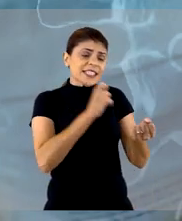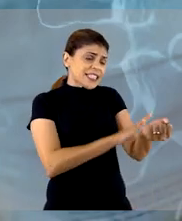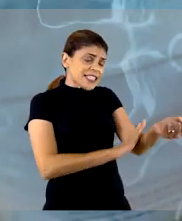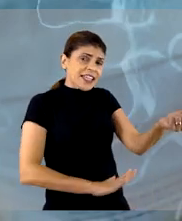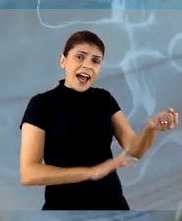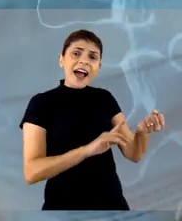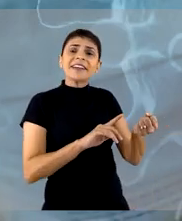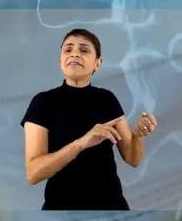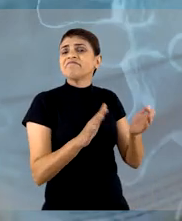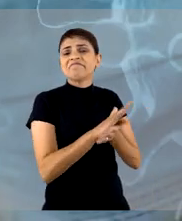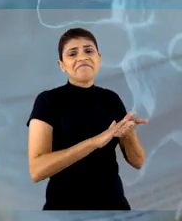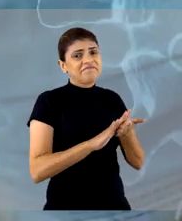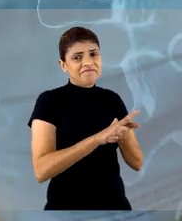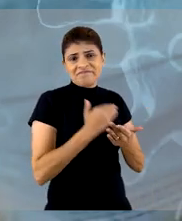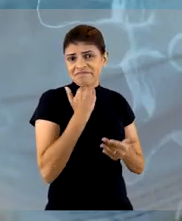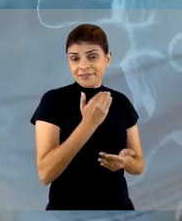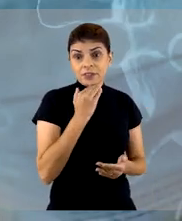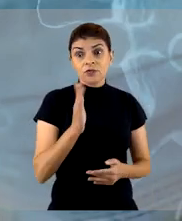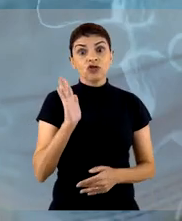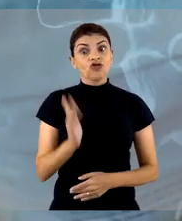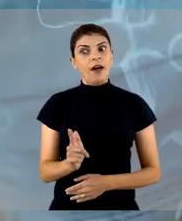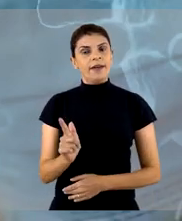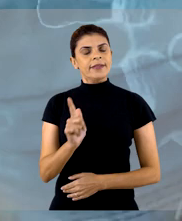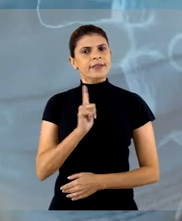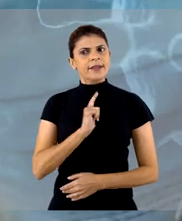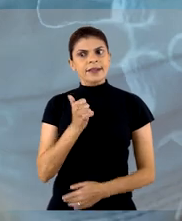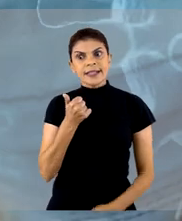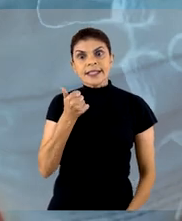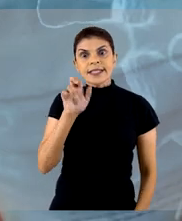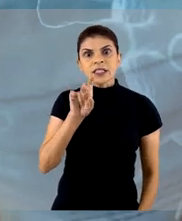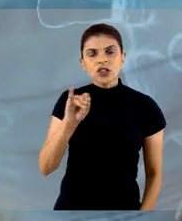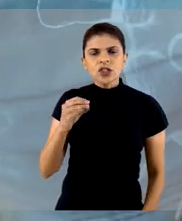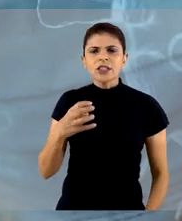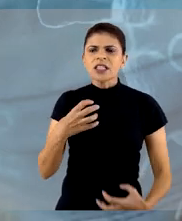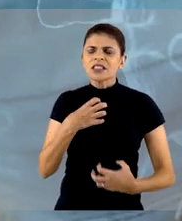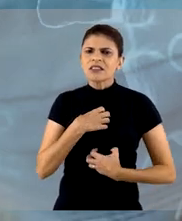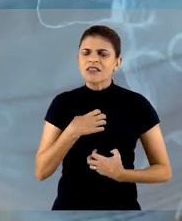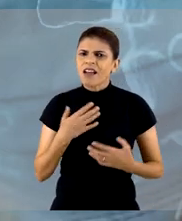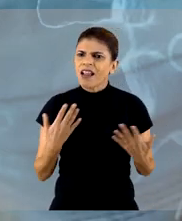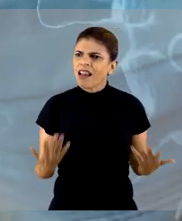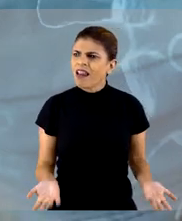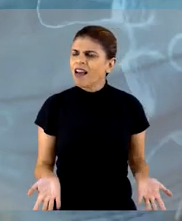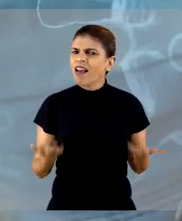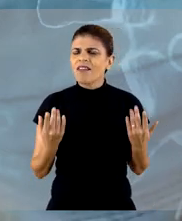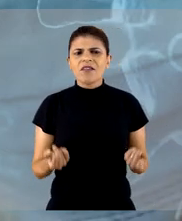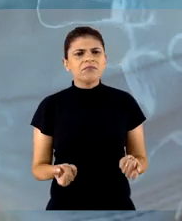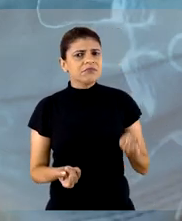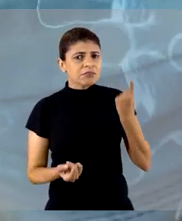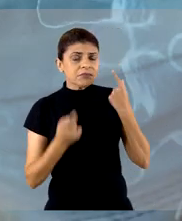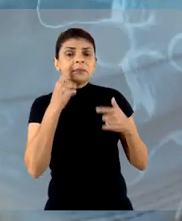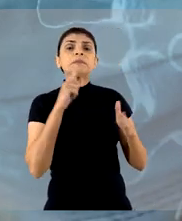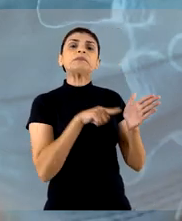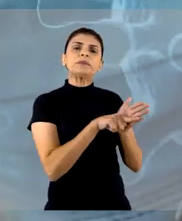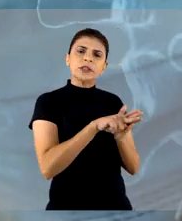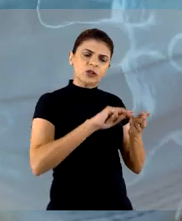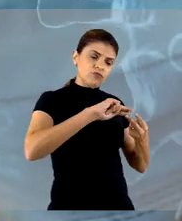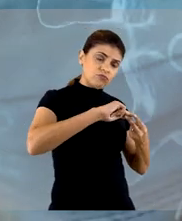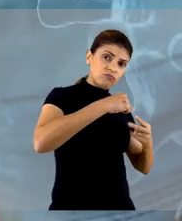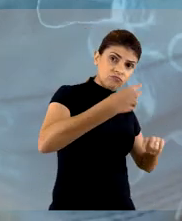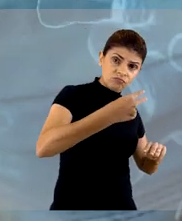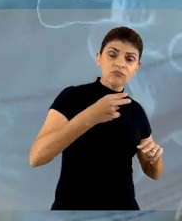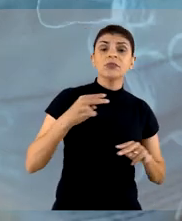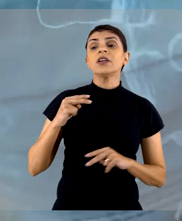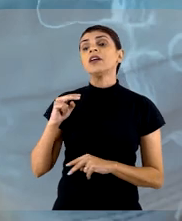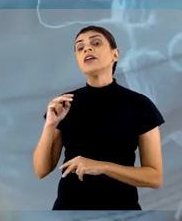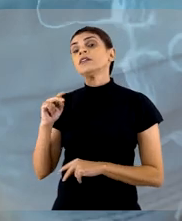nessas situações. Mas, se você já tem 15 dias com sintomas leves e brandos, a pesquisa de anticorpos IgM e